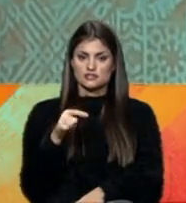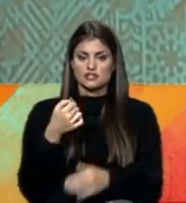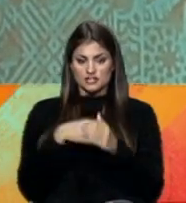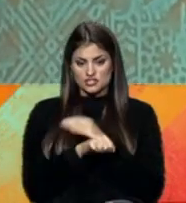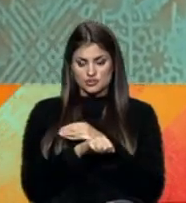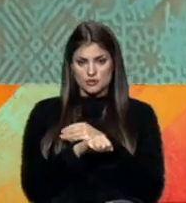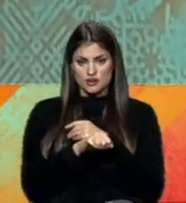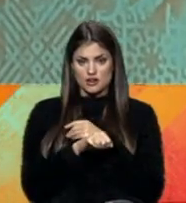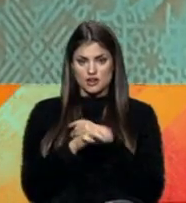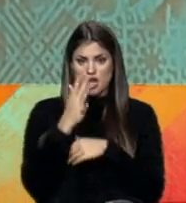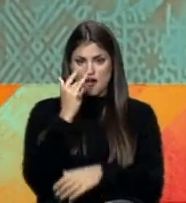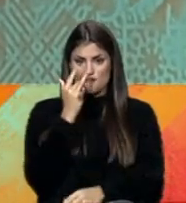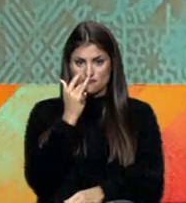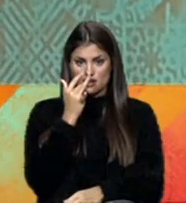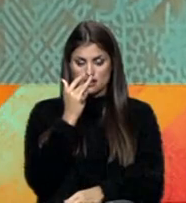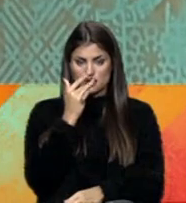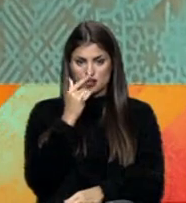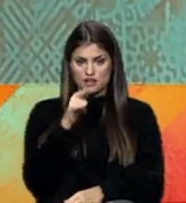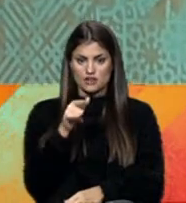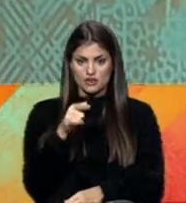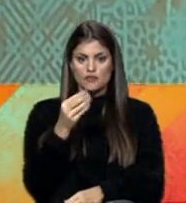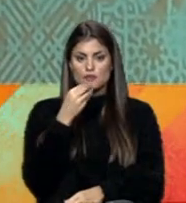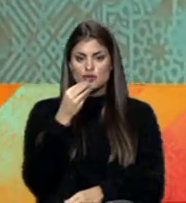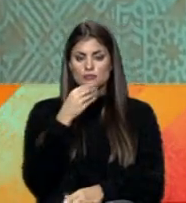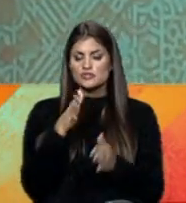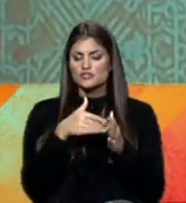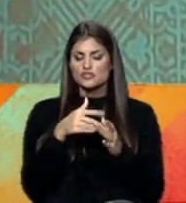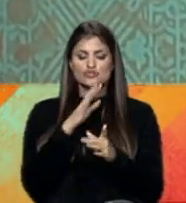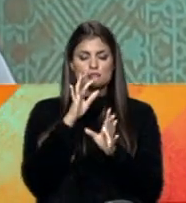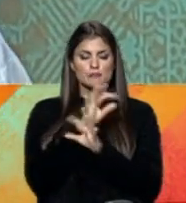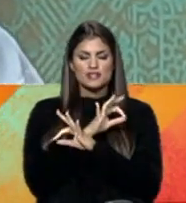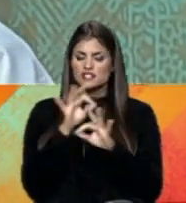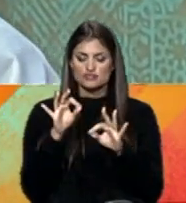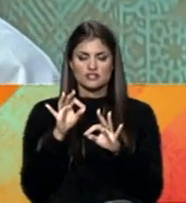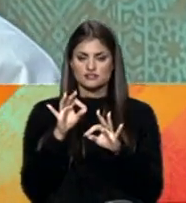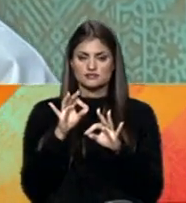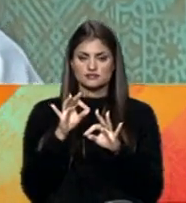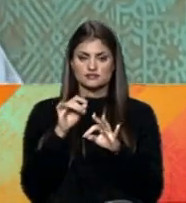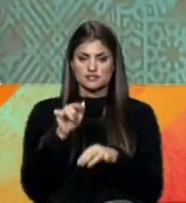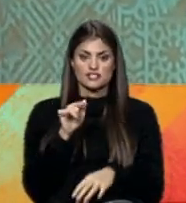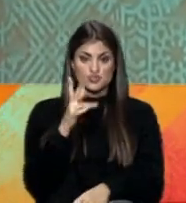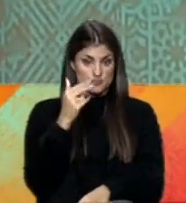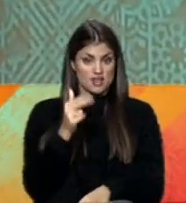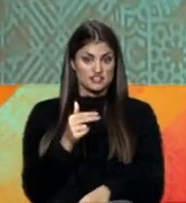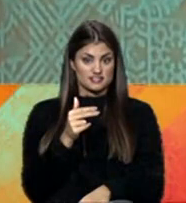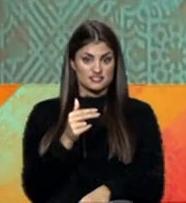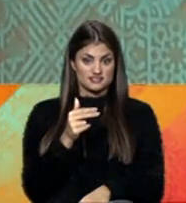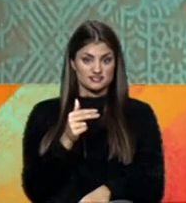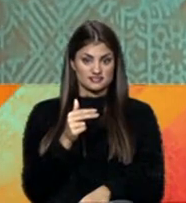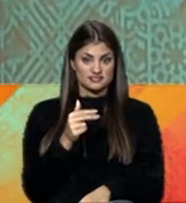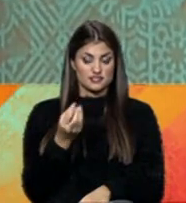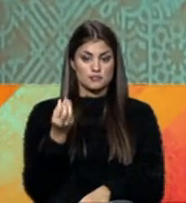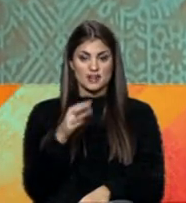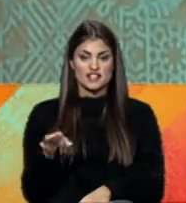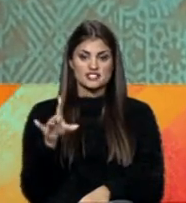buscar, fez um caído fabuloso. Fabuloso, uma coisa deliciosa. Isso noutra arte, não é? Não, e havia um miúdo,